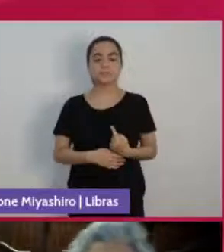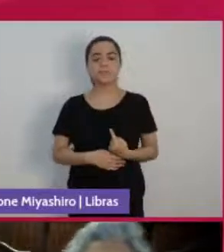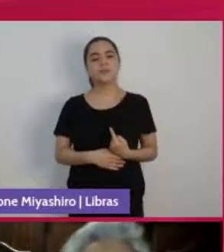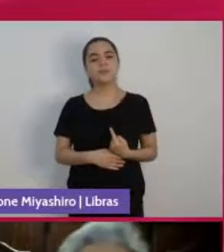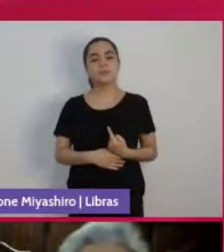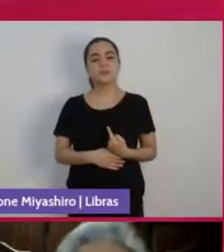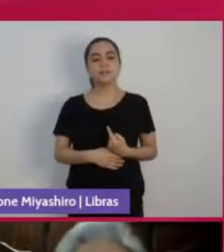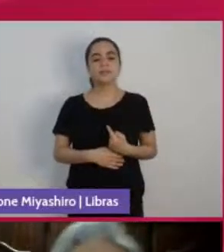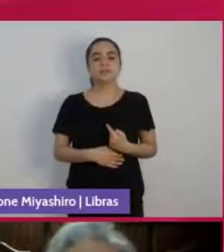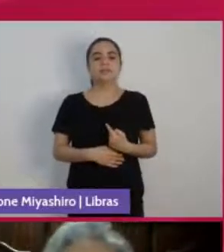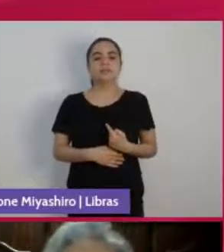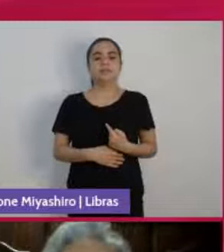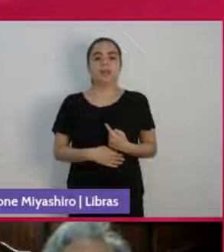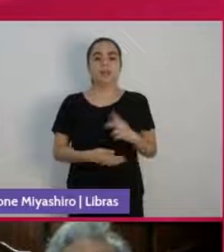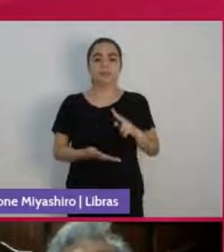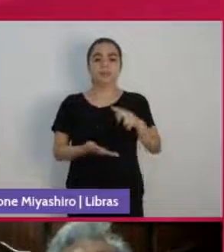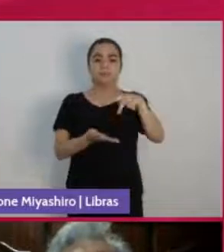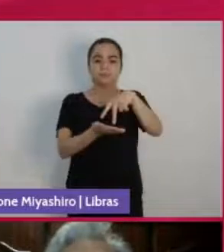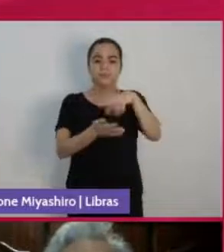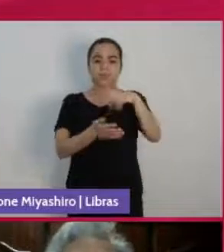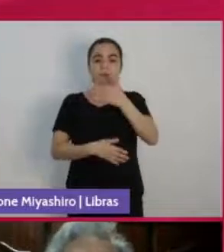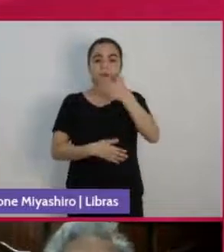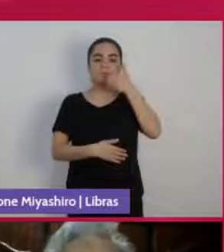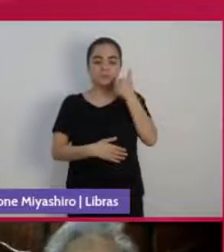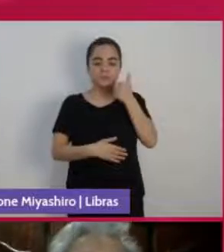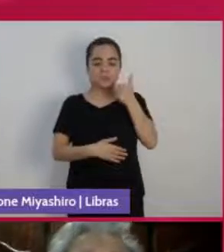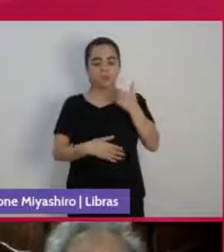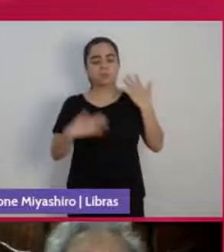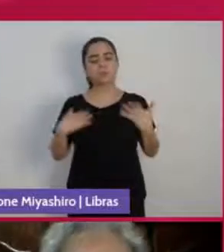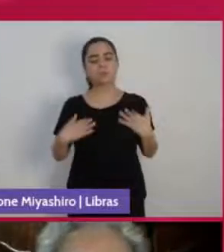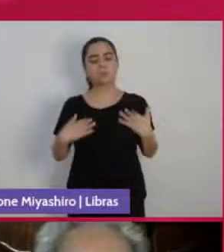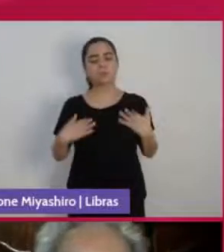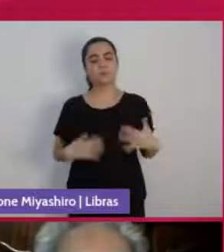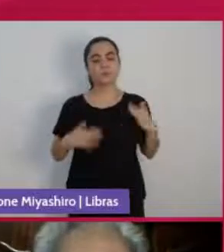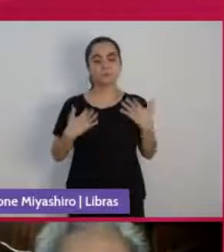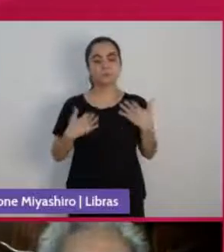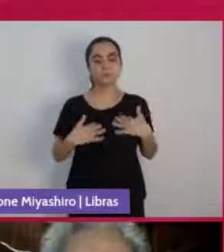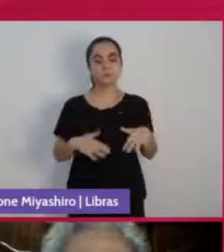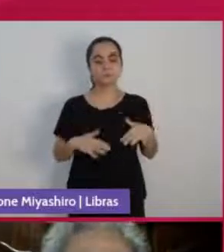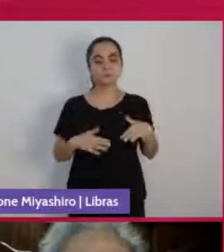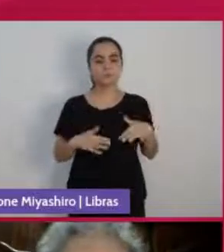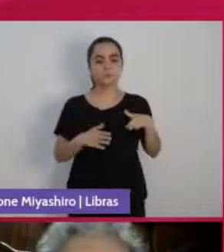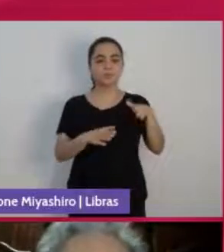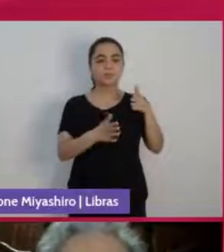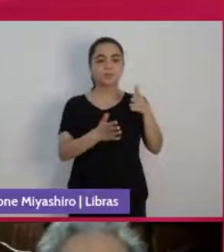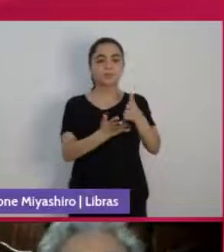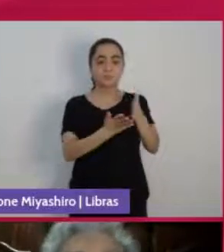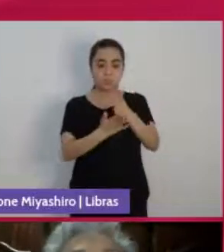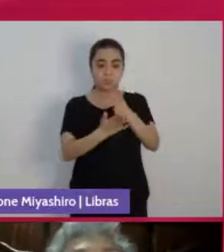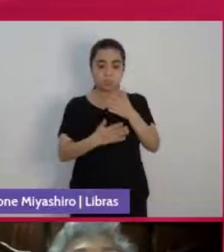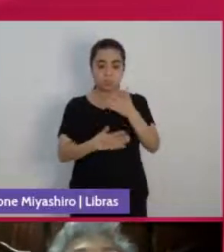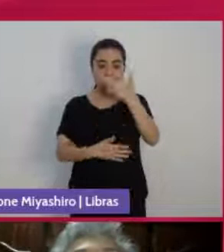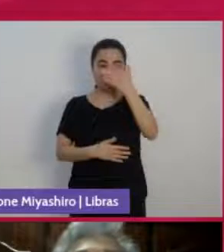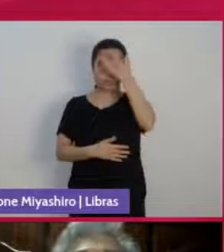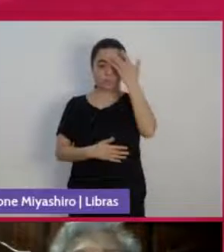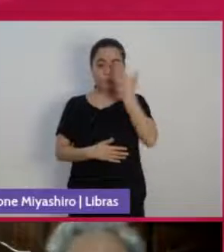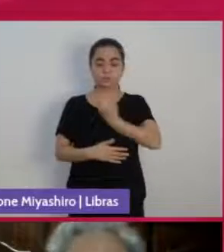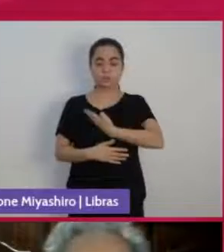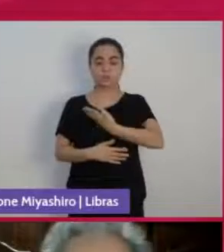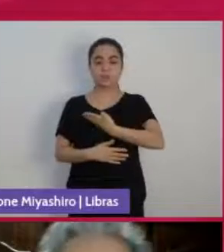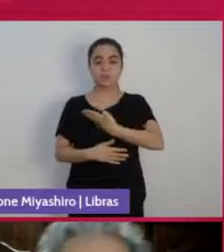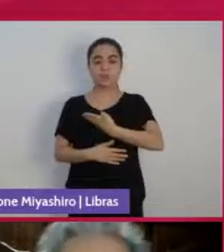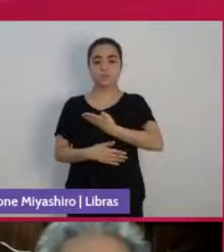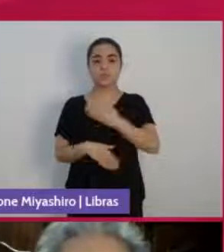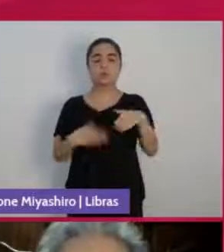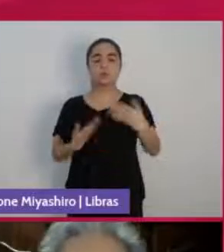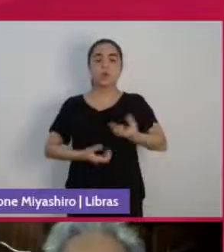se porta melhor, a gente relaxa quando a gente está no meio de pessoas amigas. Então, transmita isso